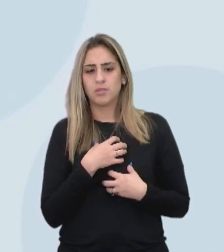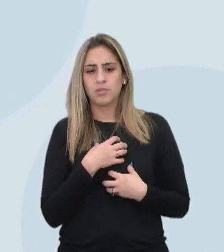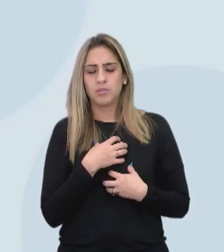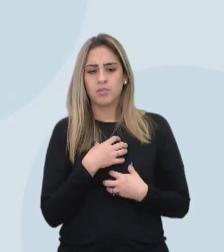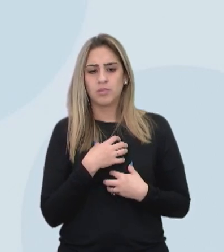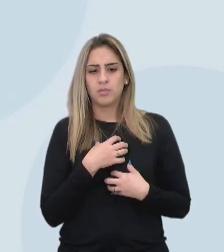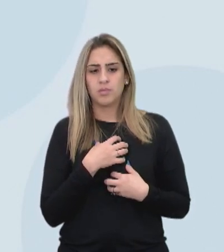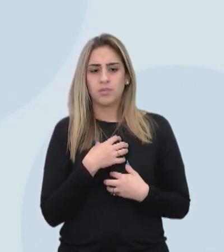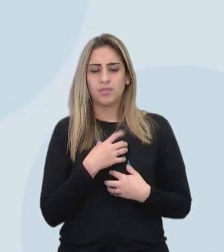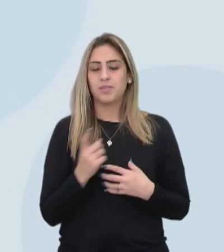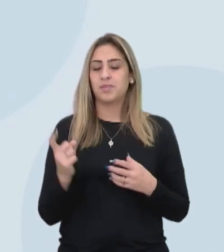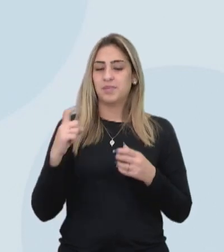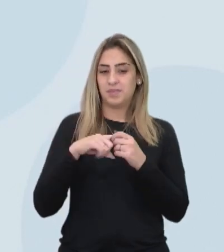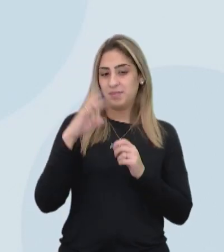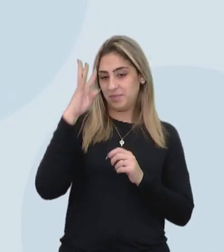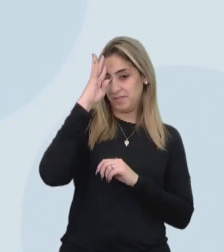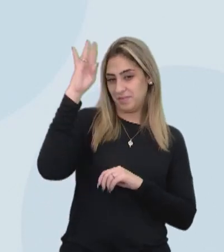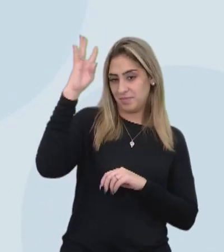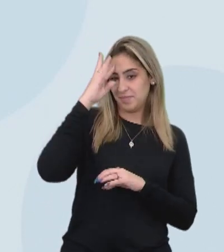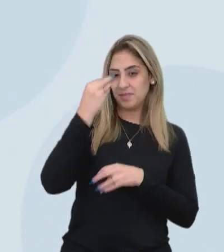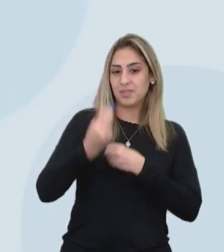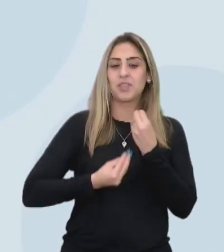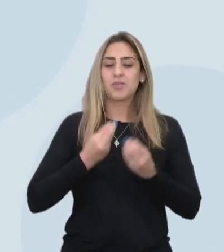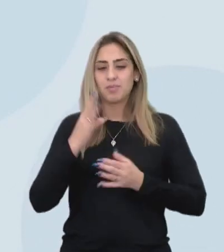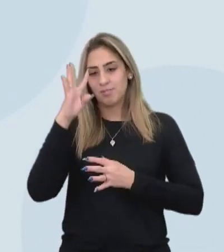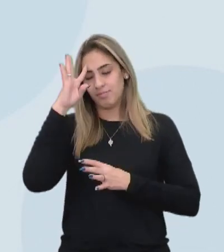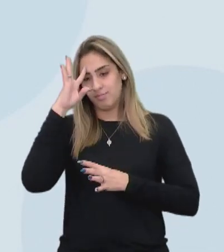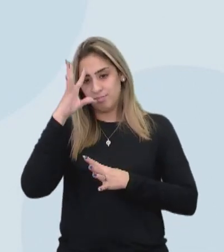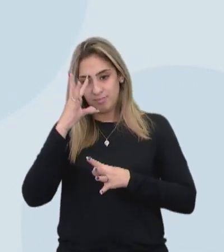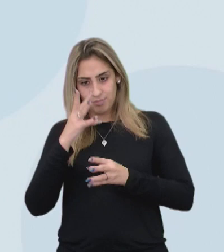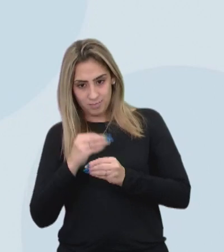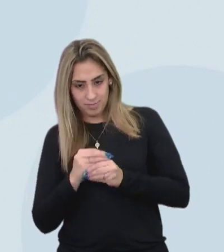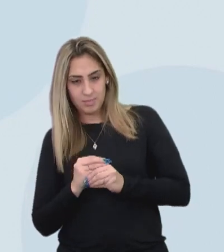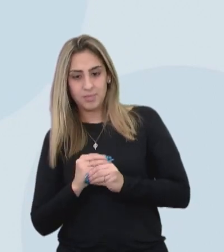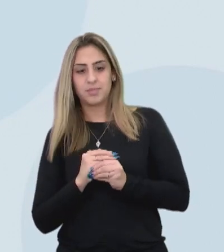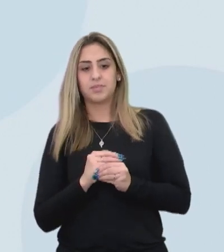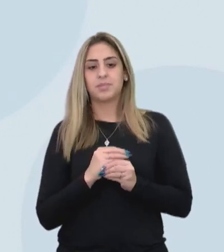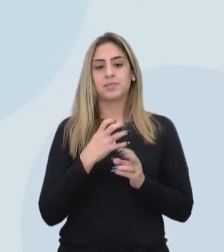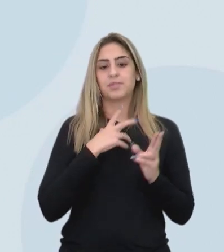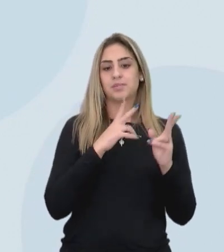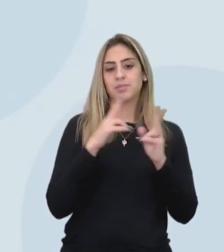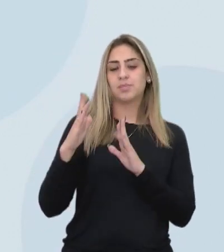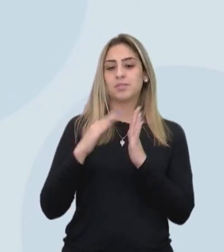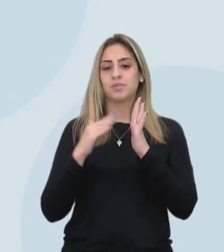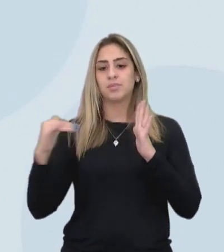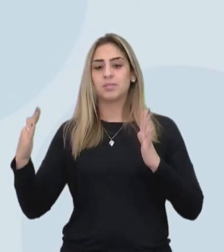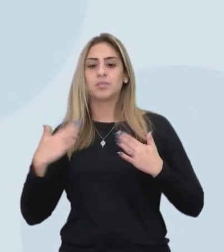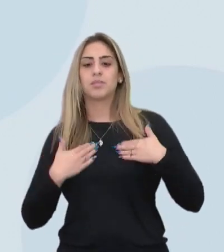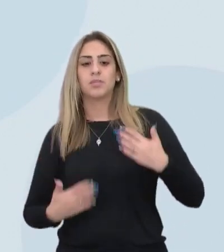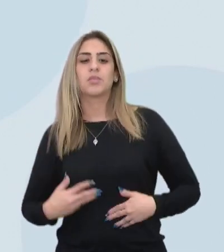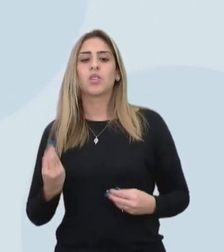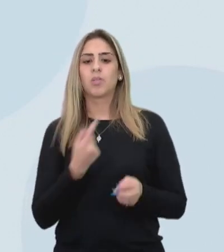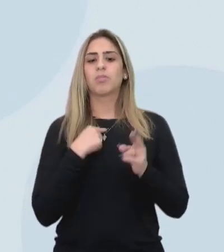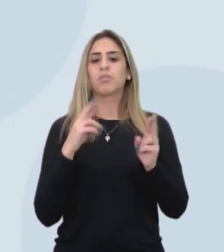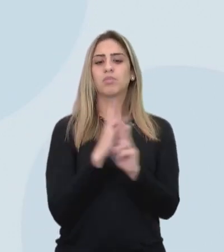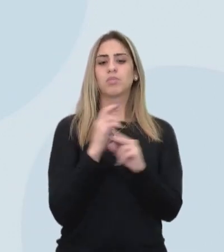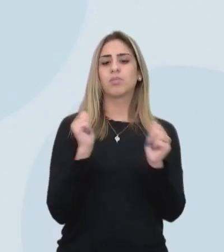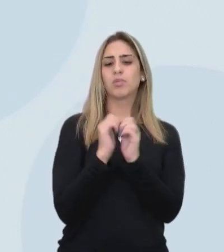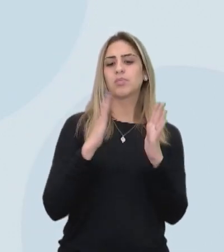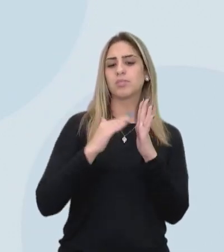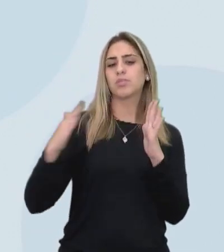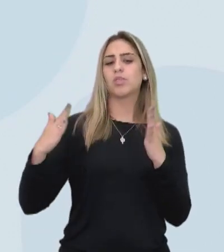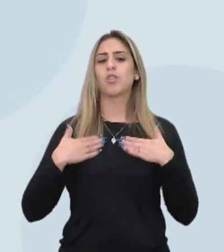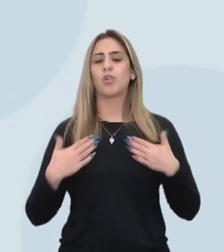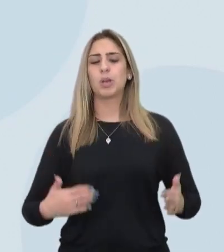Desculpa, gente, vamos lá. Reflitam sobre como compreendem os efeitos e sentidos de estética do corpo e como nos relacionamos com estéticas do